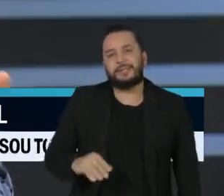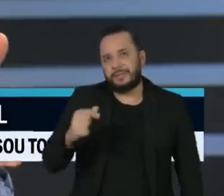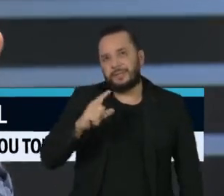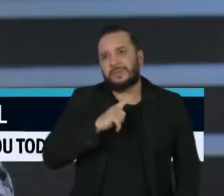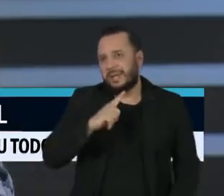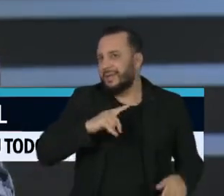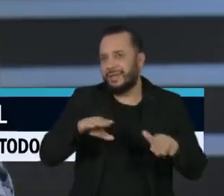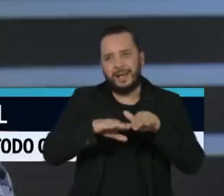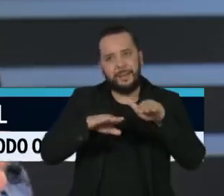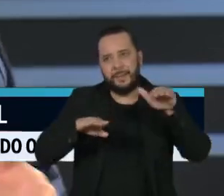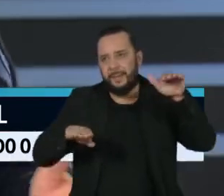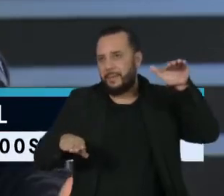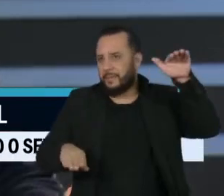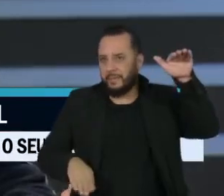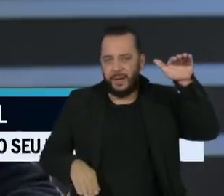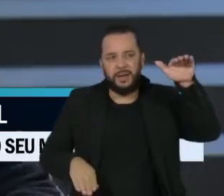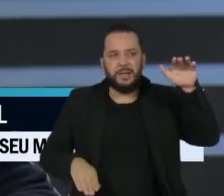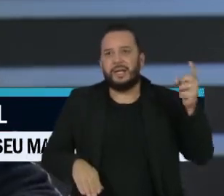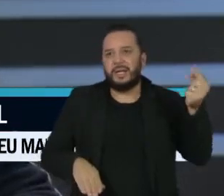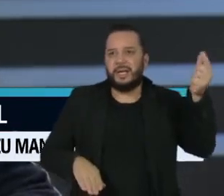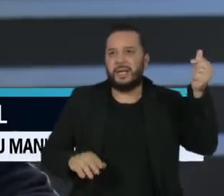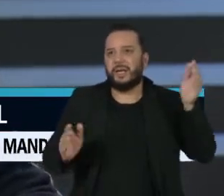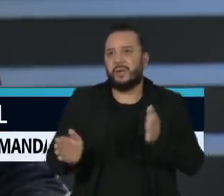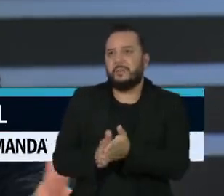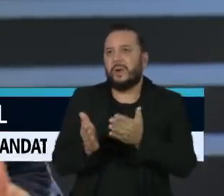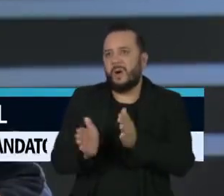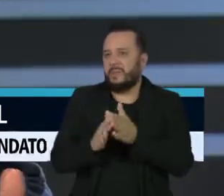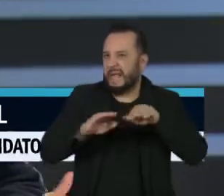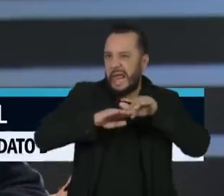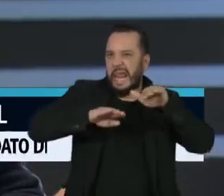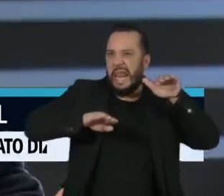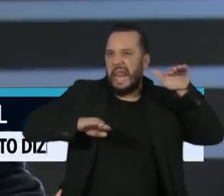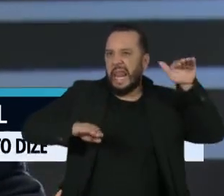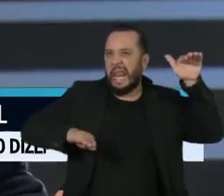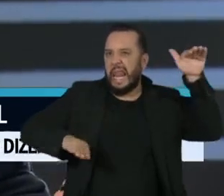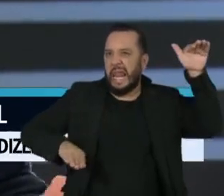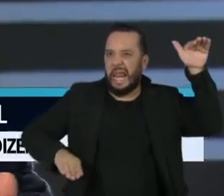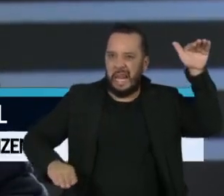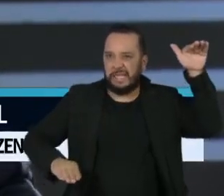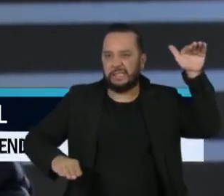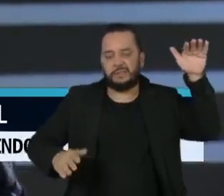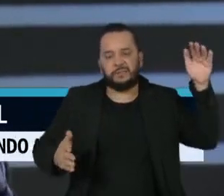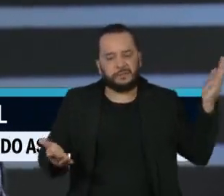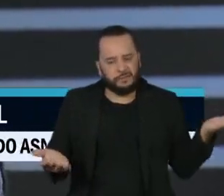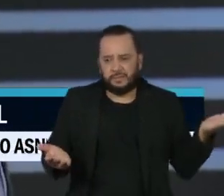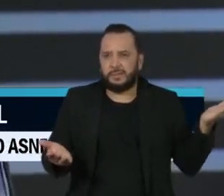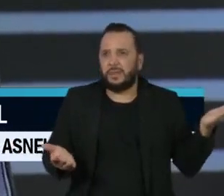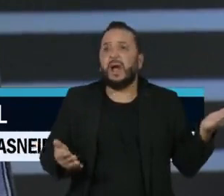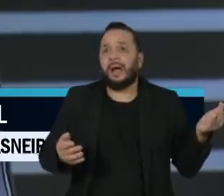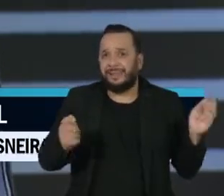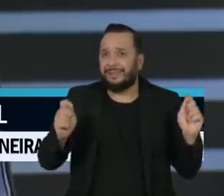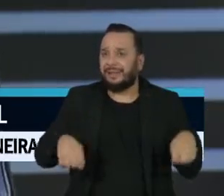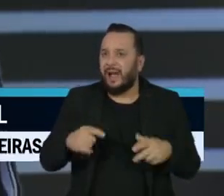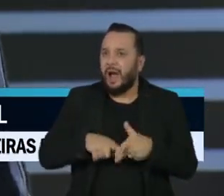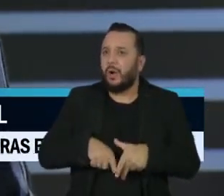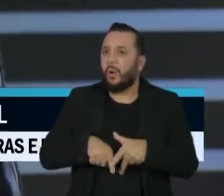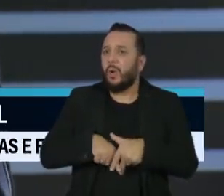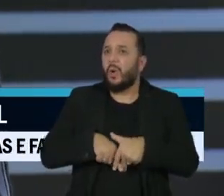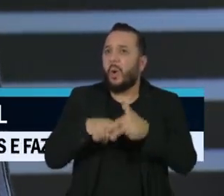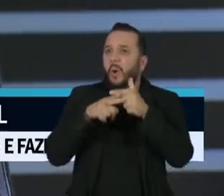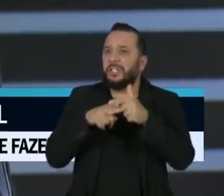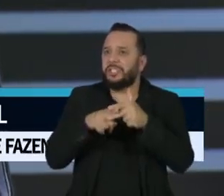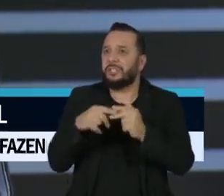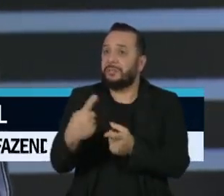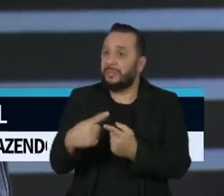desigualdade é enorme, que nós temos uma distância enorme entre quem ganha mais e quem ganha menos. Quando a gente tem chance de corrigir isso nas empresas que estão